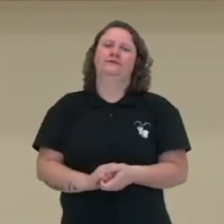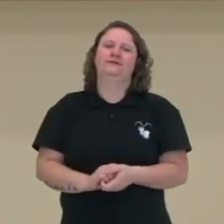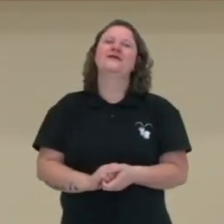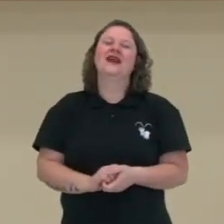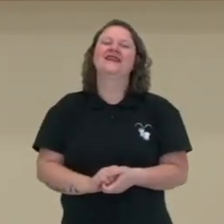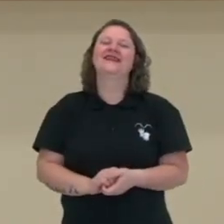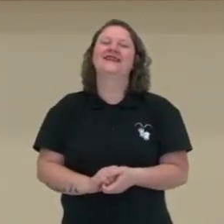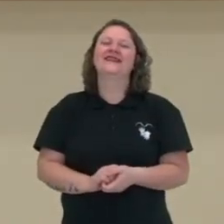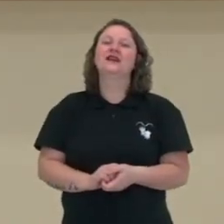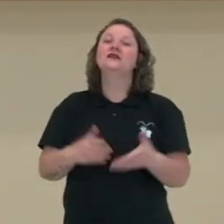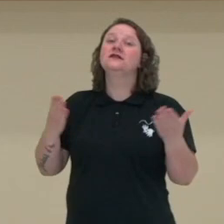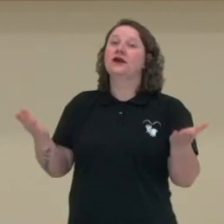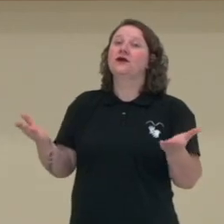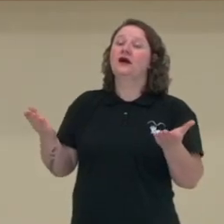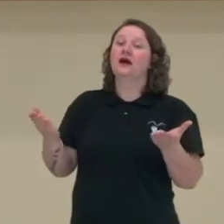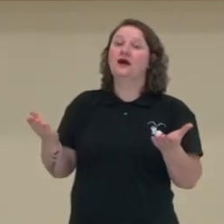referências.